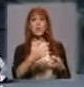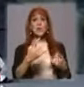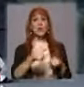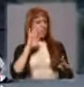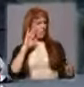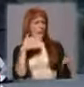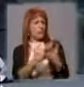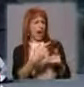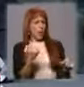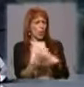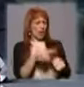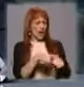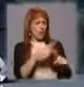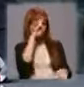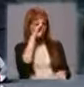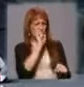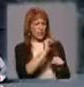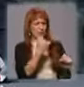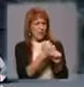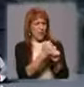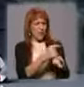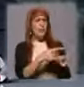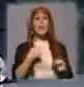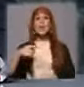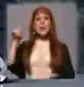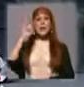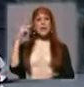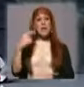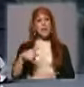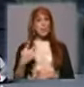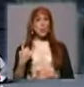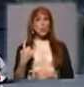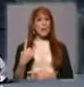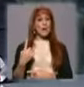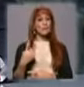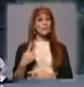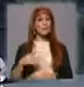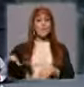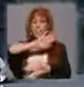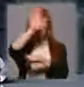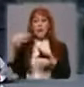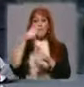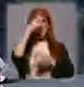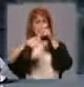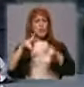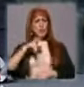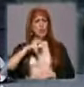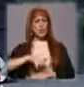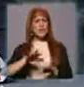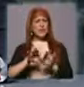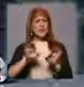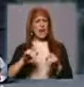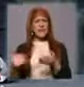dedicam muito do seu tempo e do seu esforço e temos, acima de tudo, uma participação da população portuguesa em termos